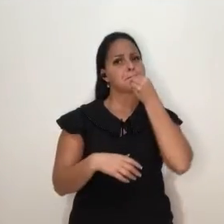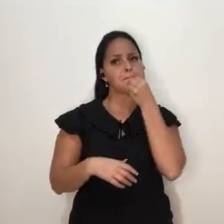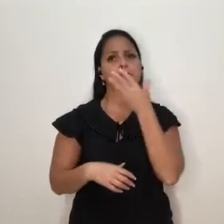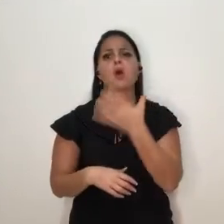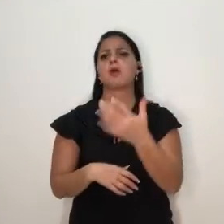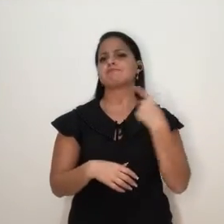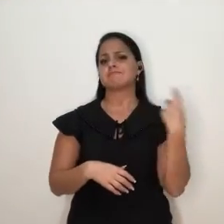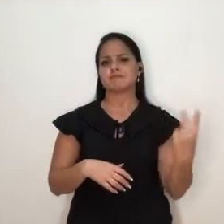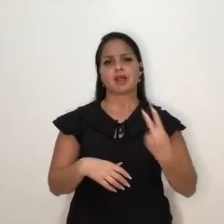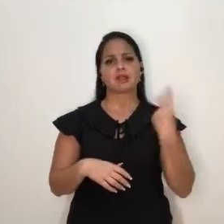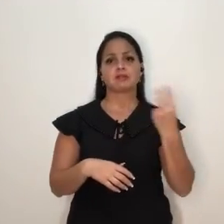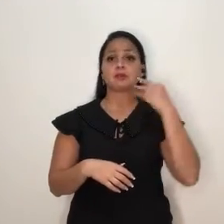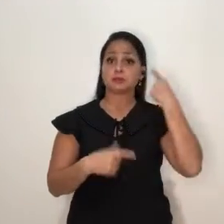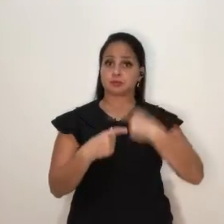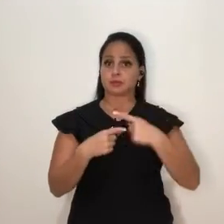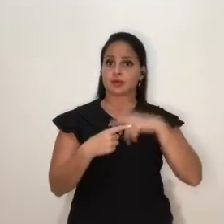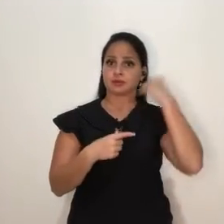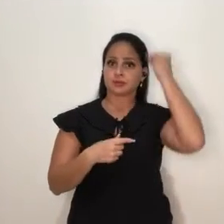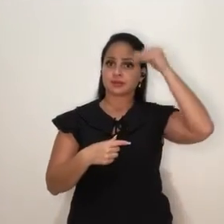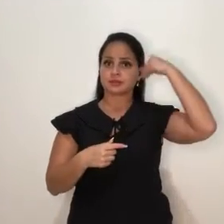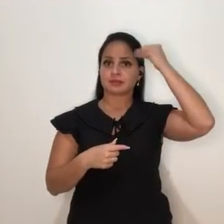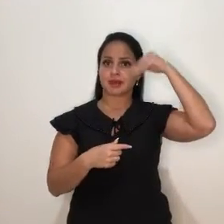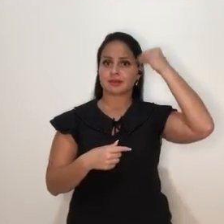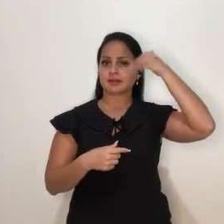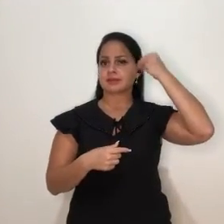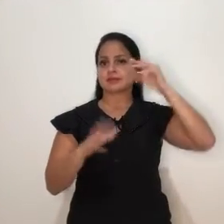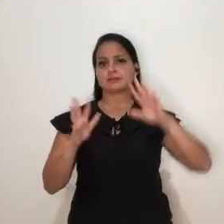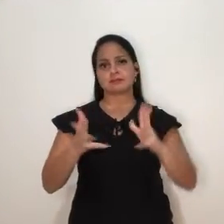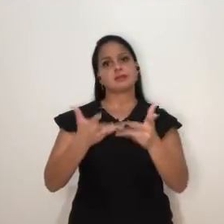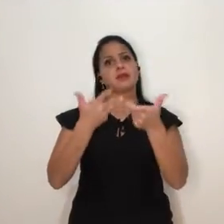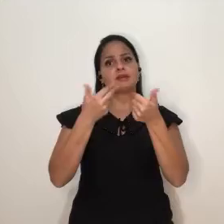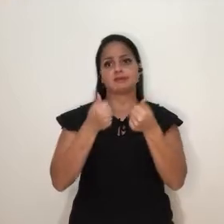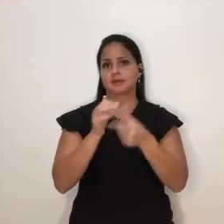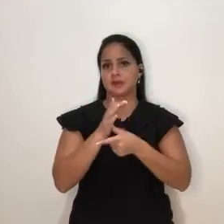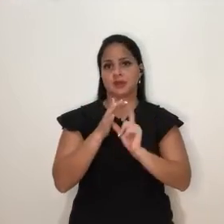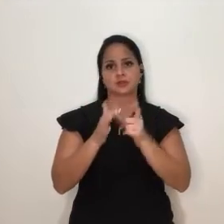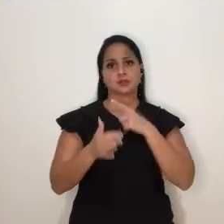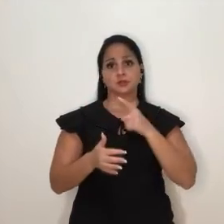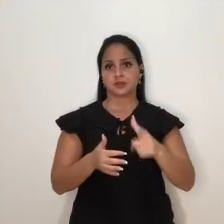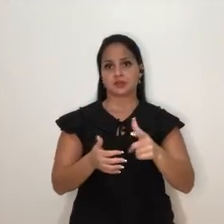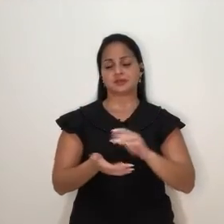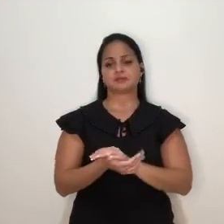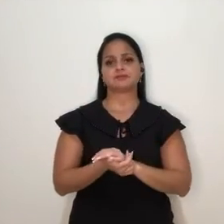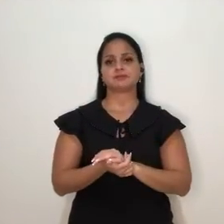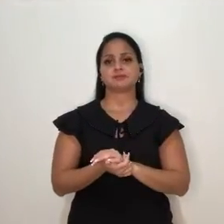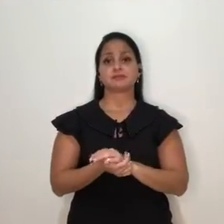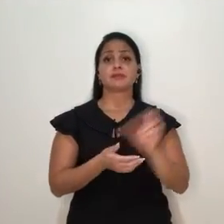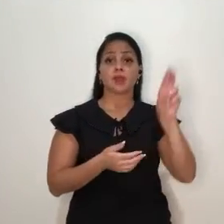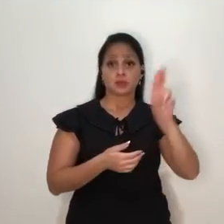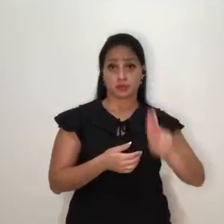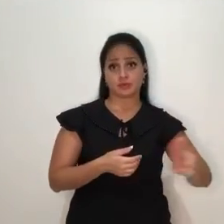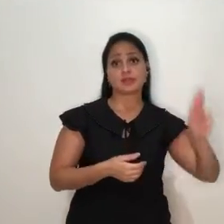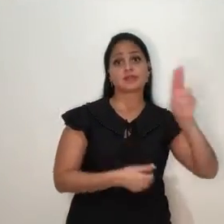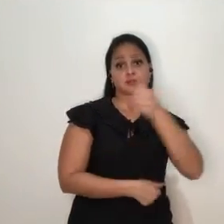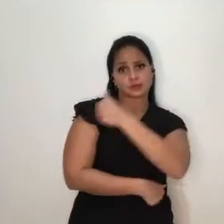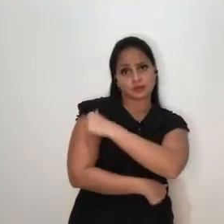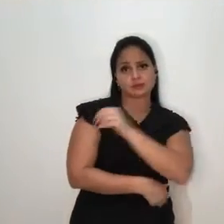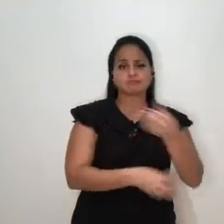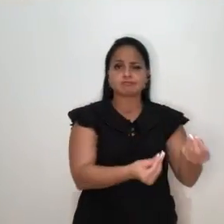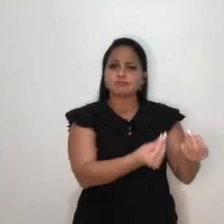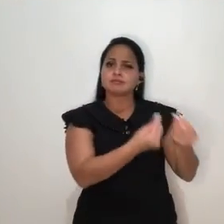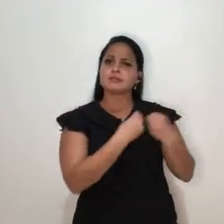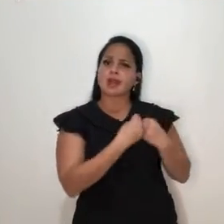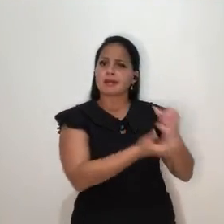teria. E lá eles dão esse suporte para você conseguir fazer e realizar esses